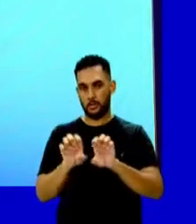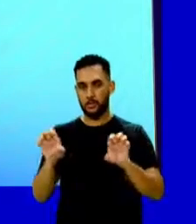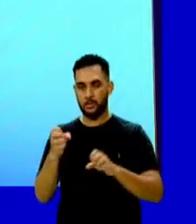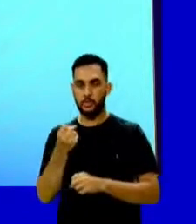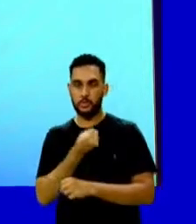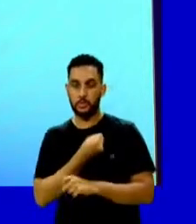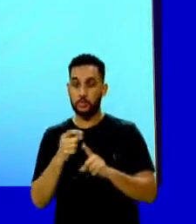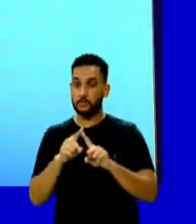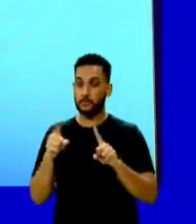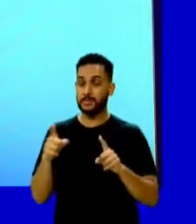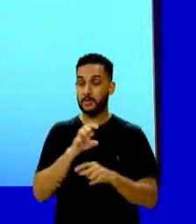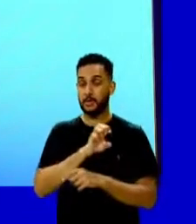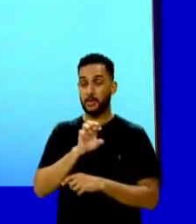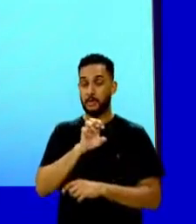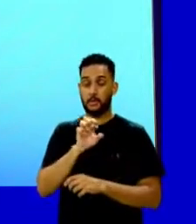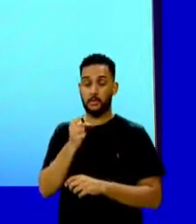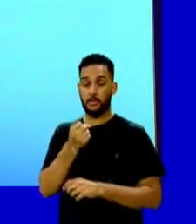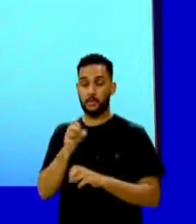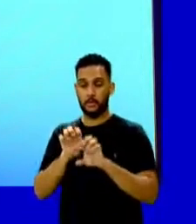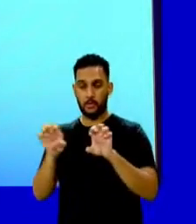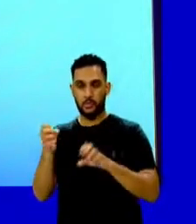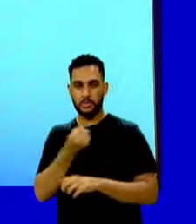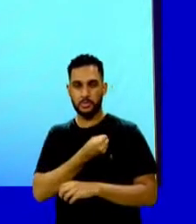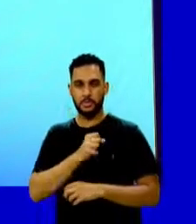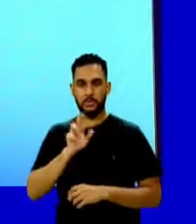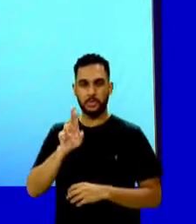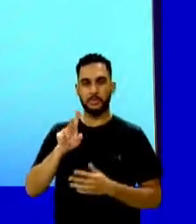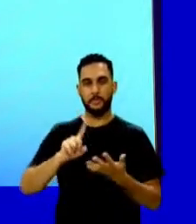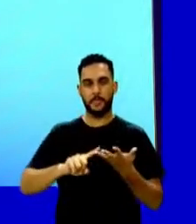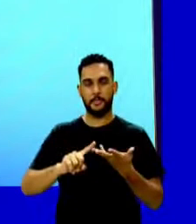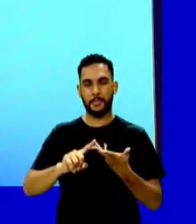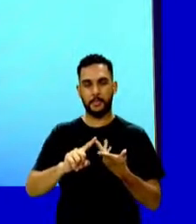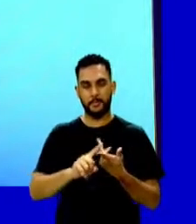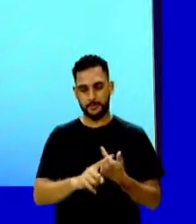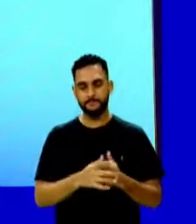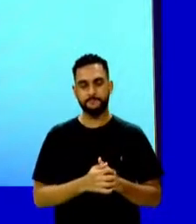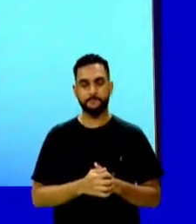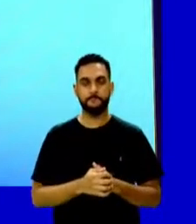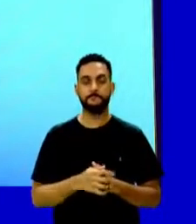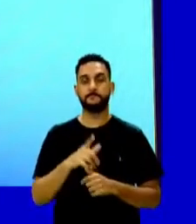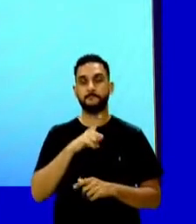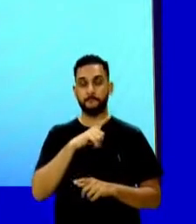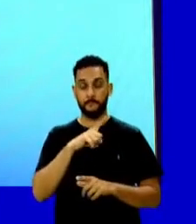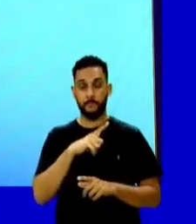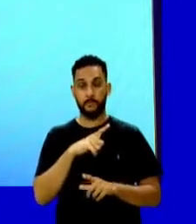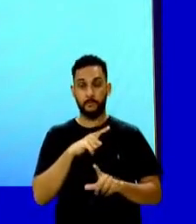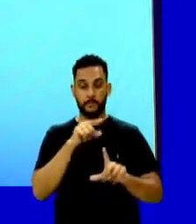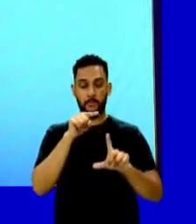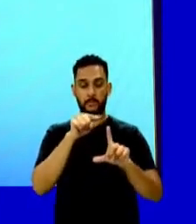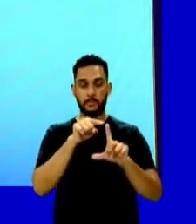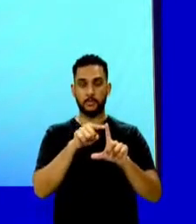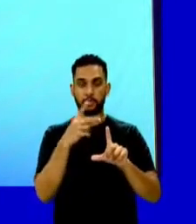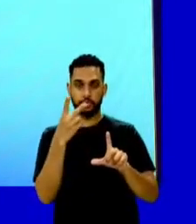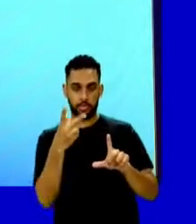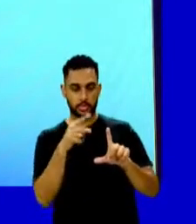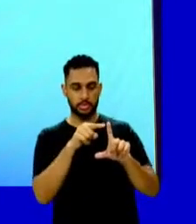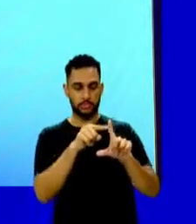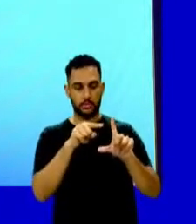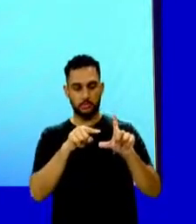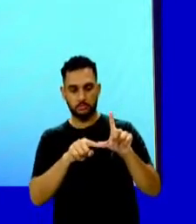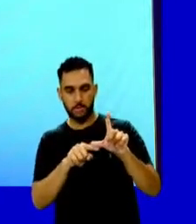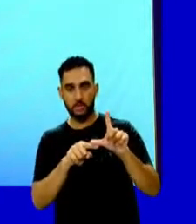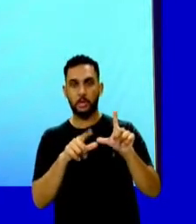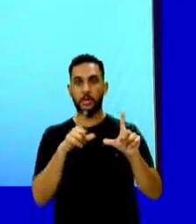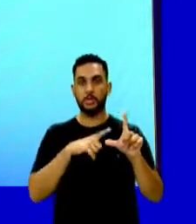formas de representar essa equação então cada por cada: a gente vai ter uma única reta passando